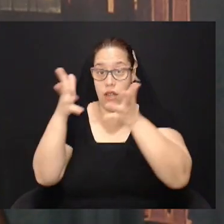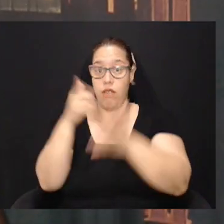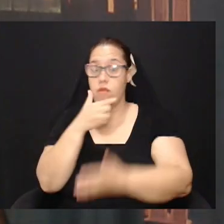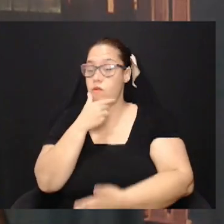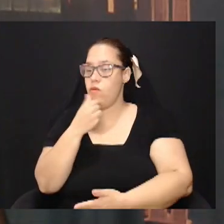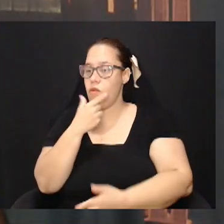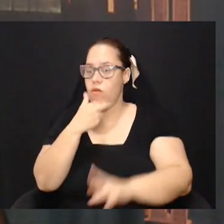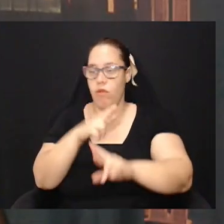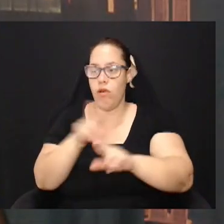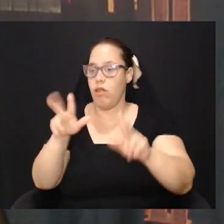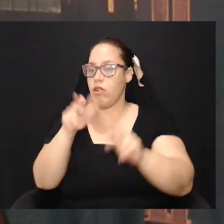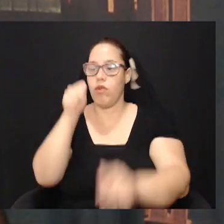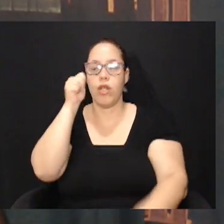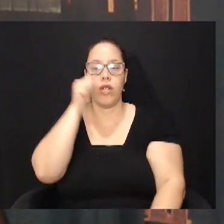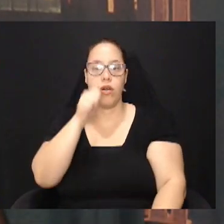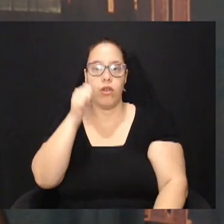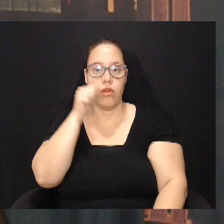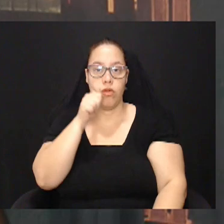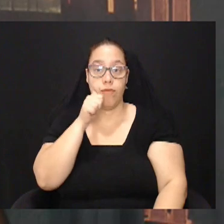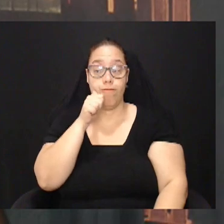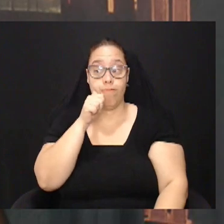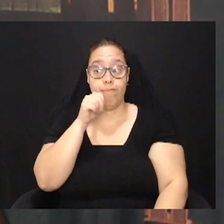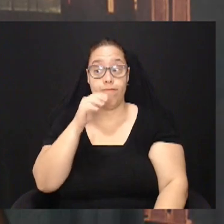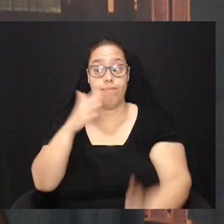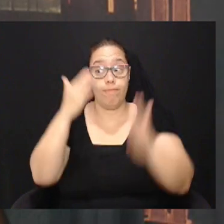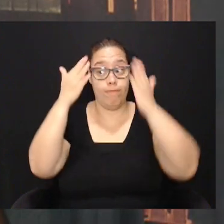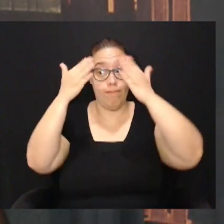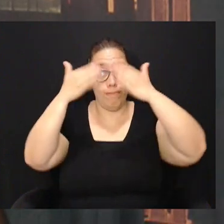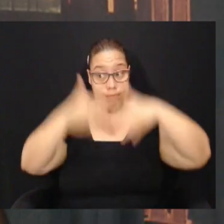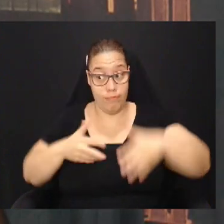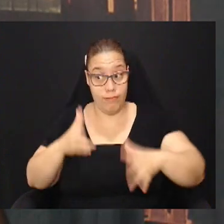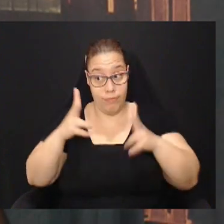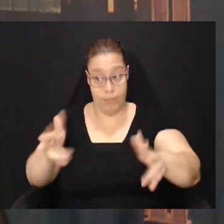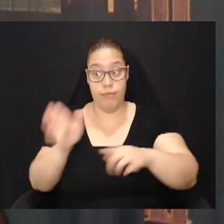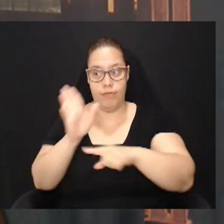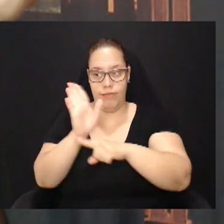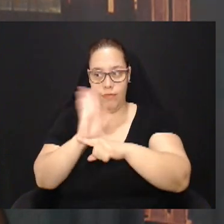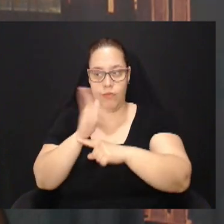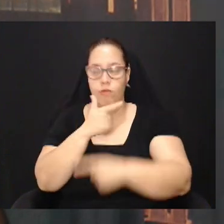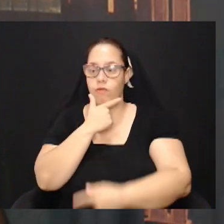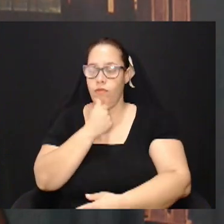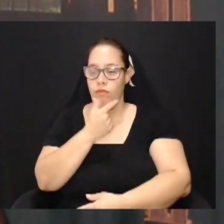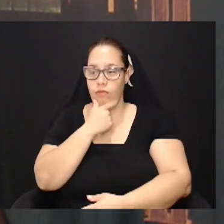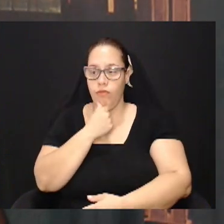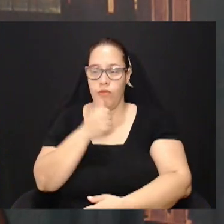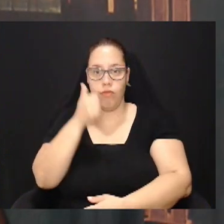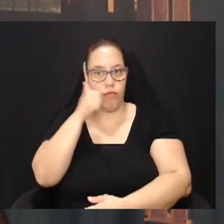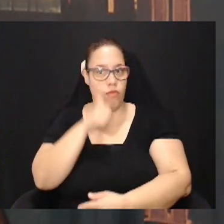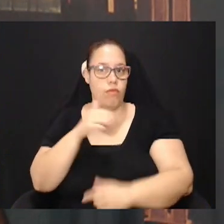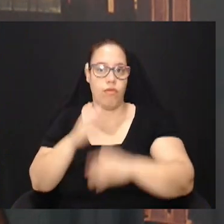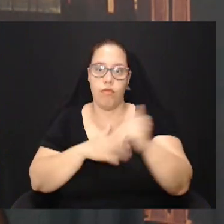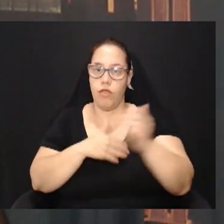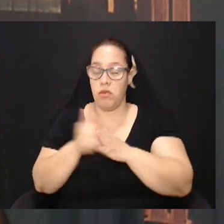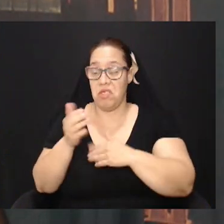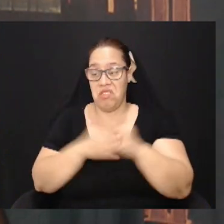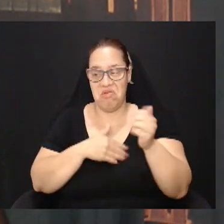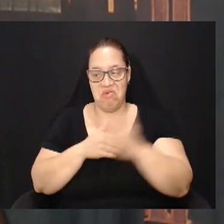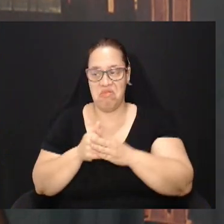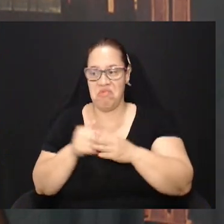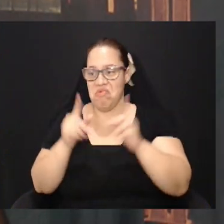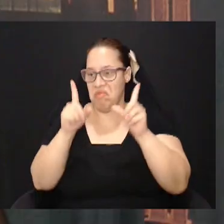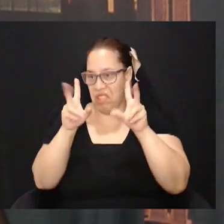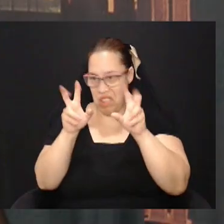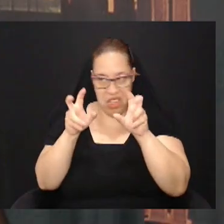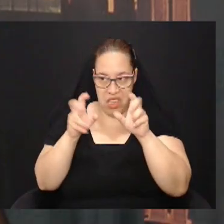da mulher. E isso prova que um mesmo filme, para o homem e para a mulher, independente de ser erótico ou não, ele tem reações, ele